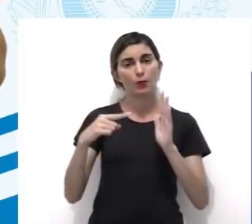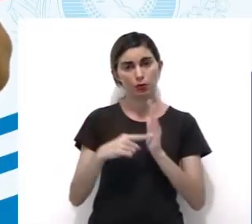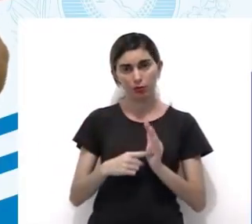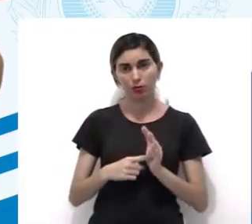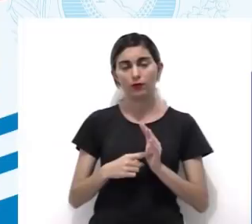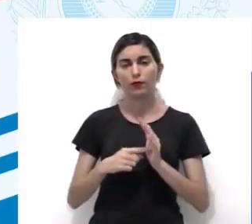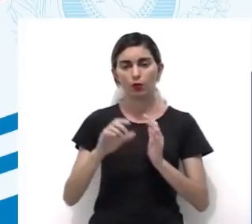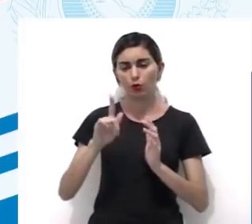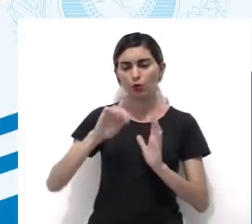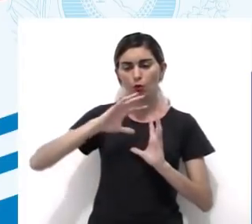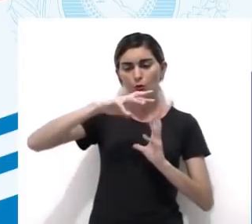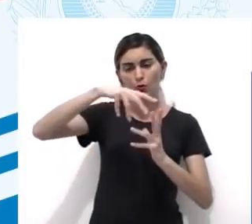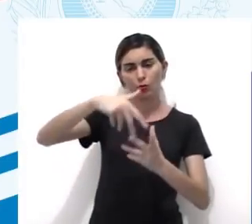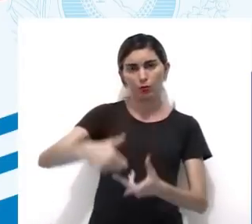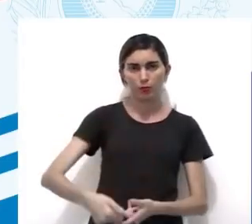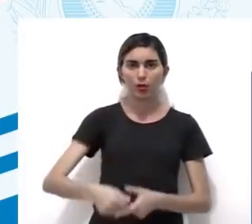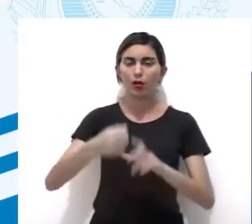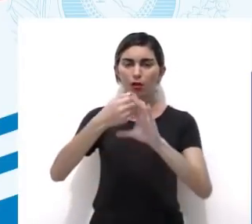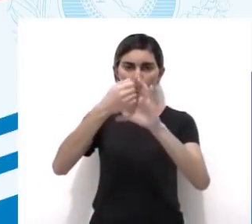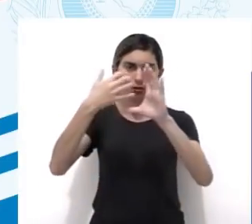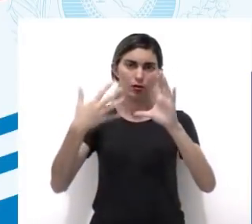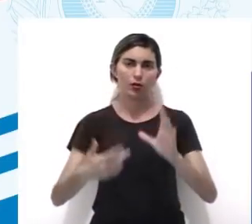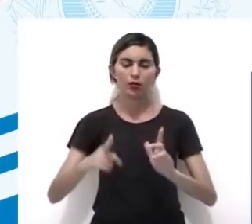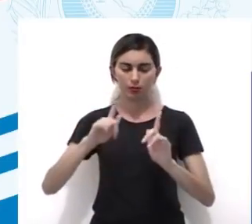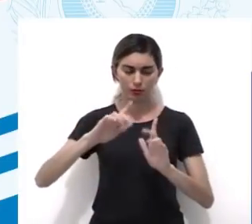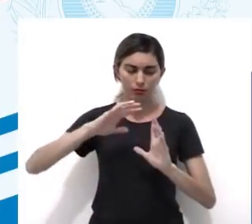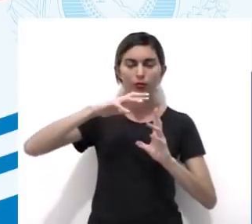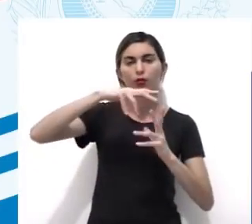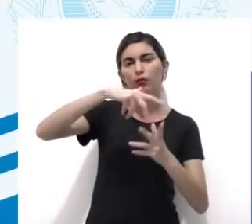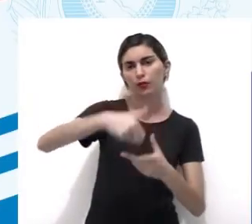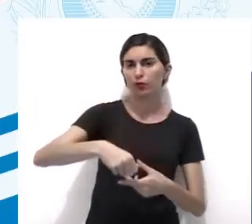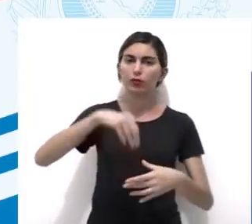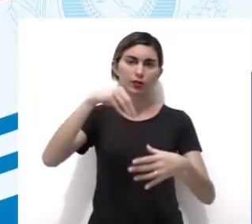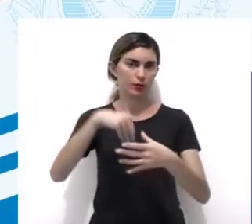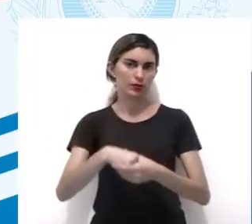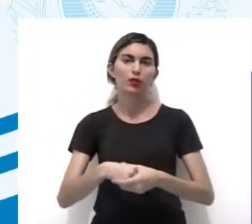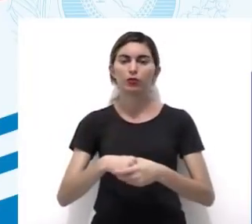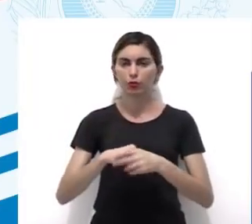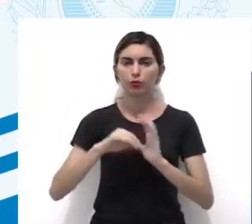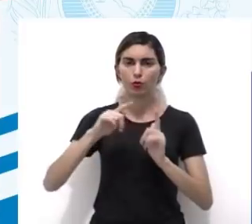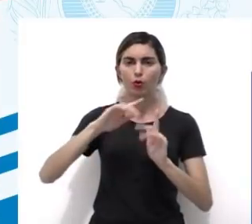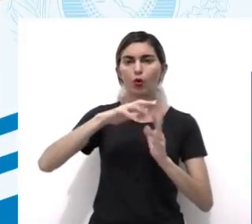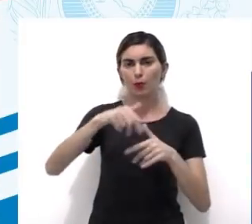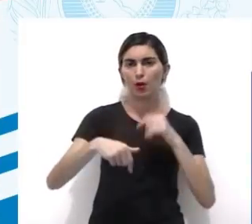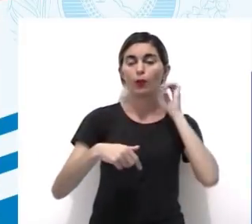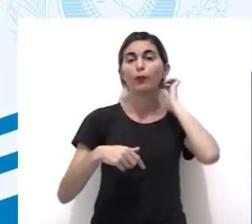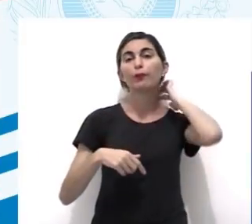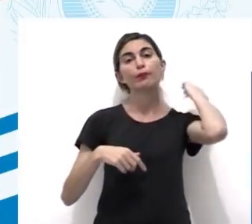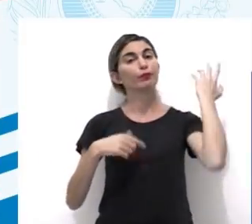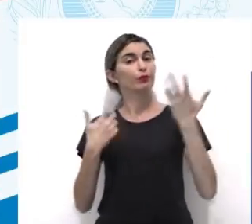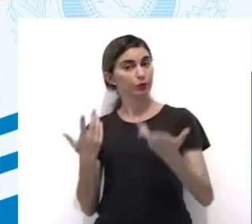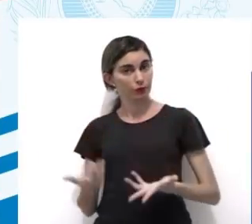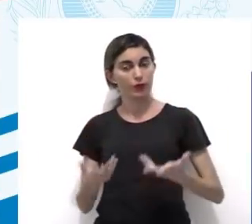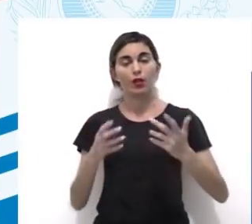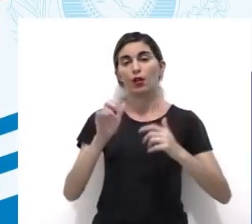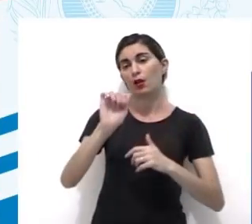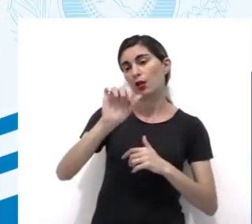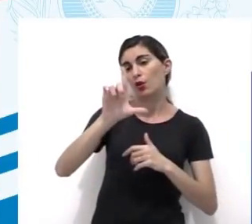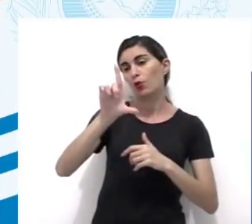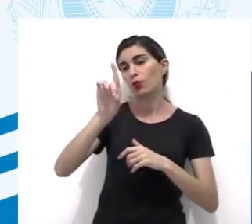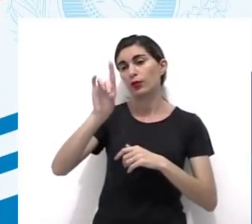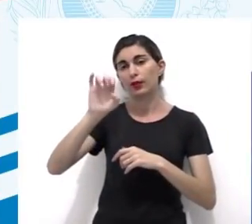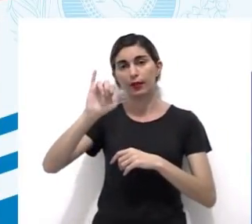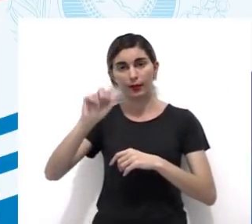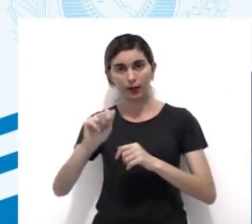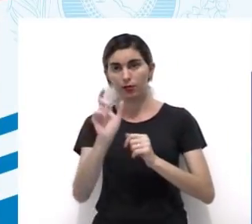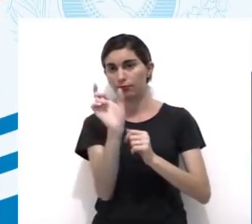objetivo da globalização, é uma característica da globalização dentro dessa perspectiva mais global. O termo aldeia,